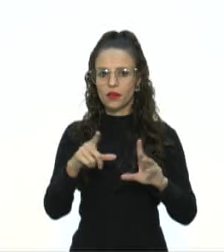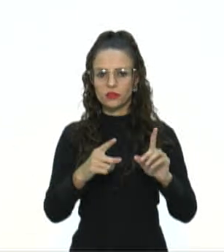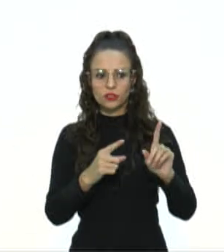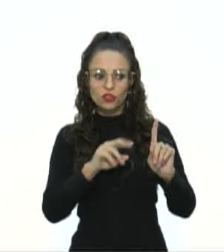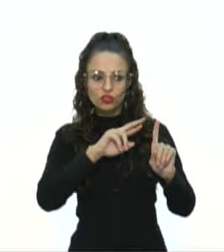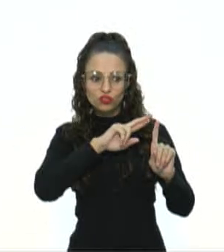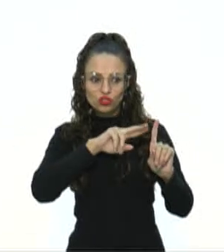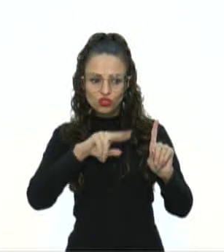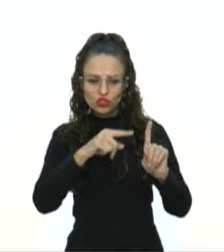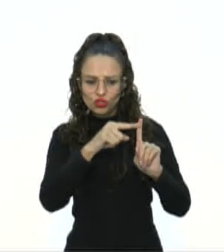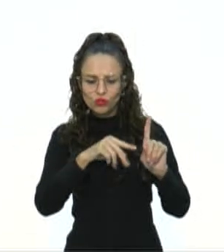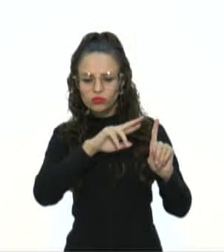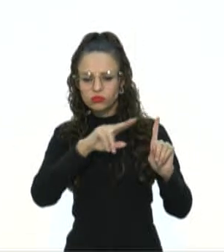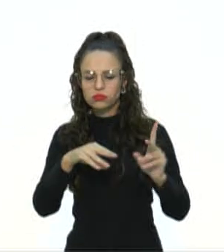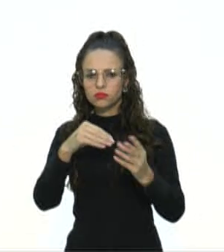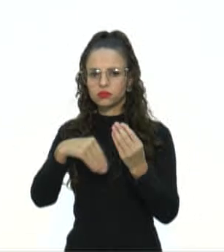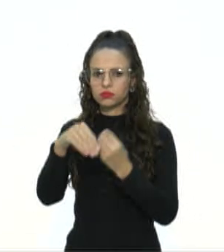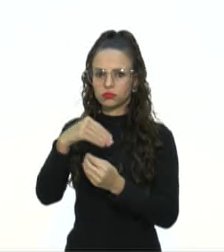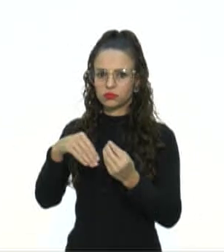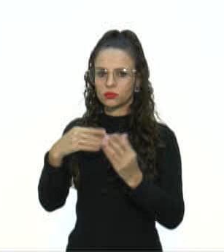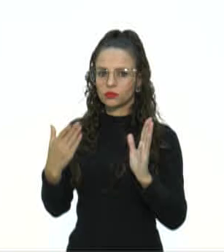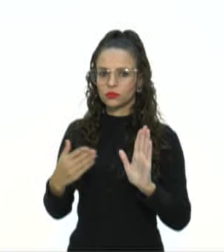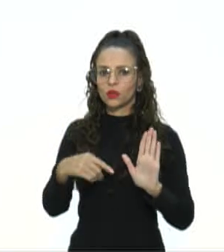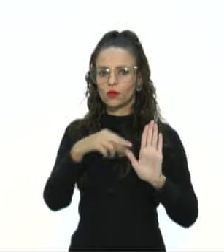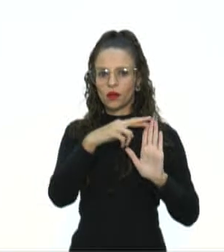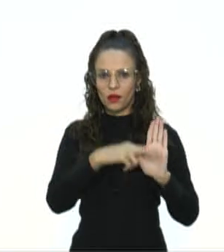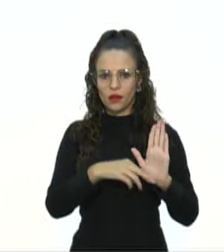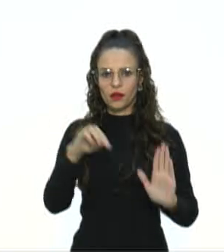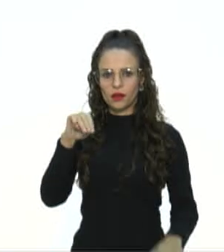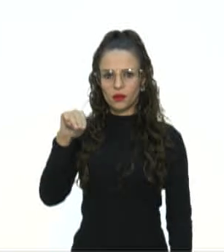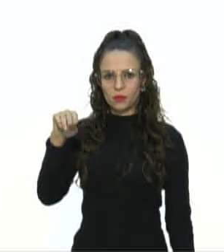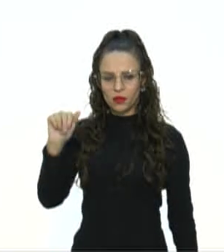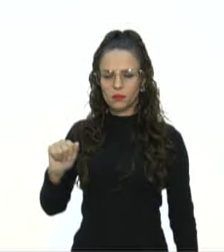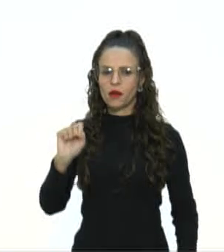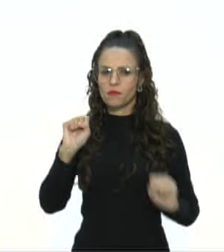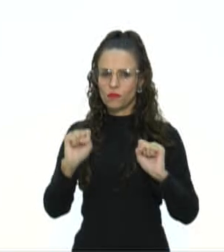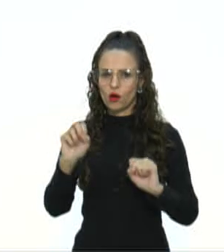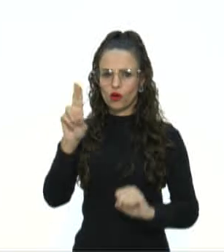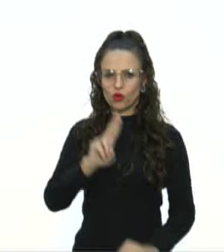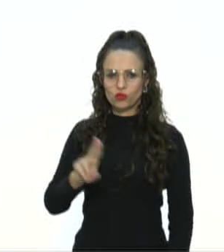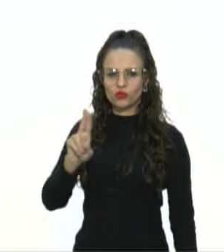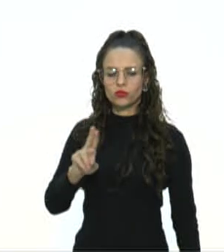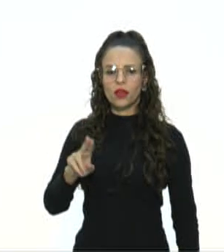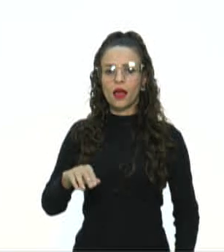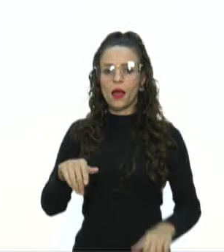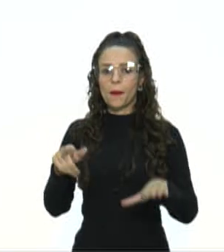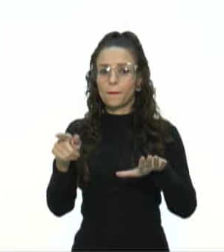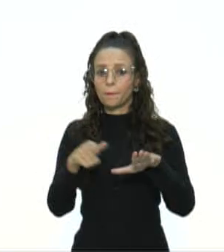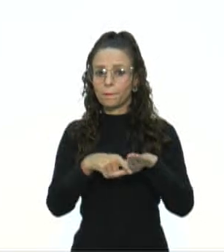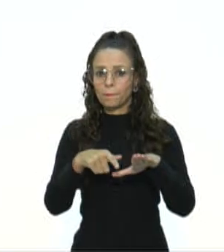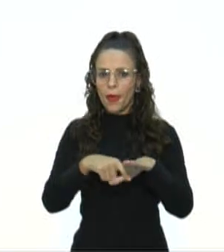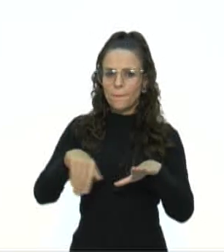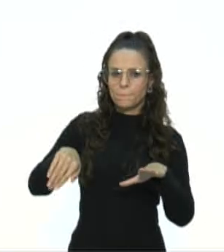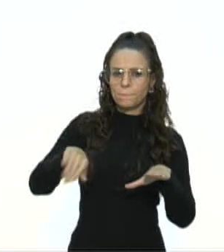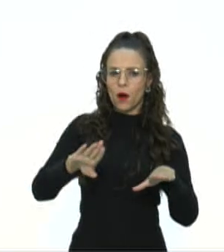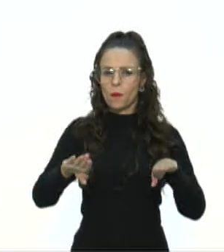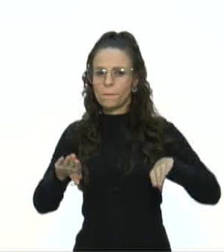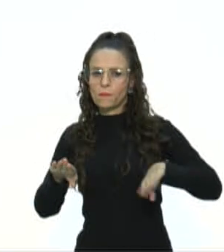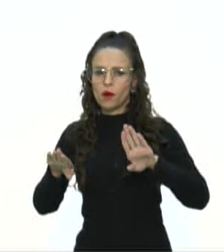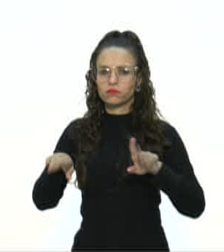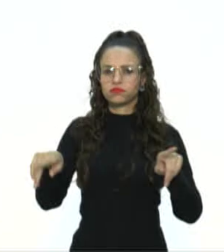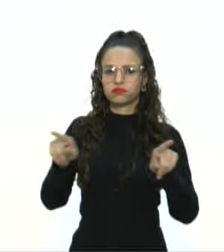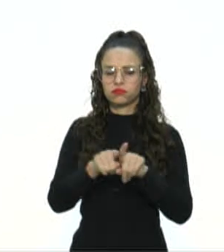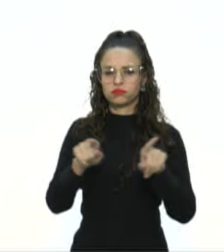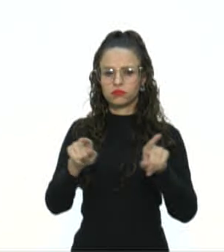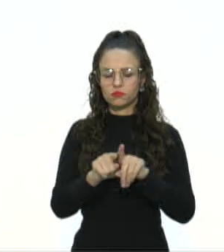estilos. As regras dessa modalidade, então, do MMA, né, permitem o uso de golpes tanto com pés, quanto em pé,